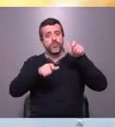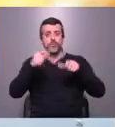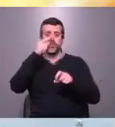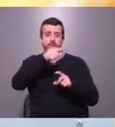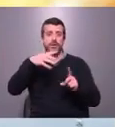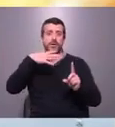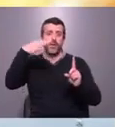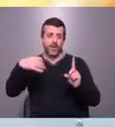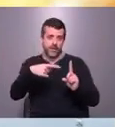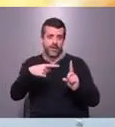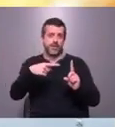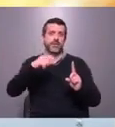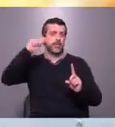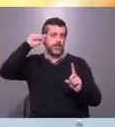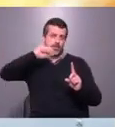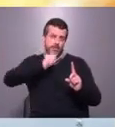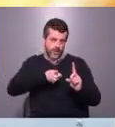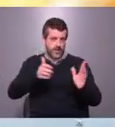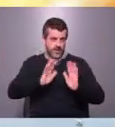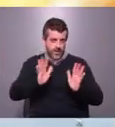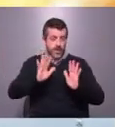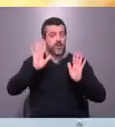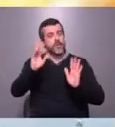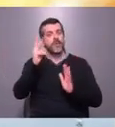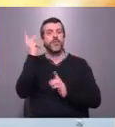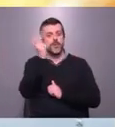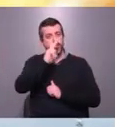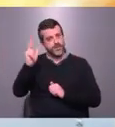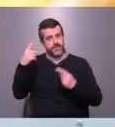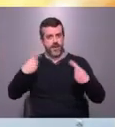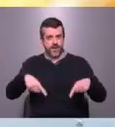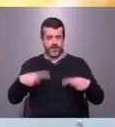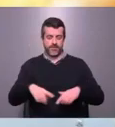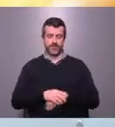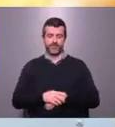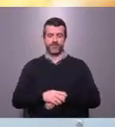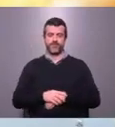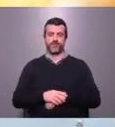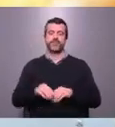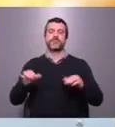que creen en Él, sino que tengan vida eterna.